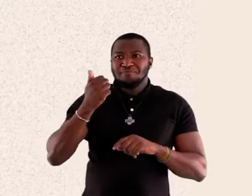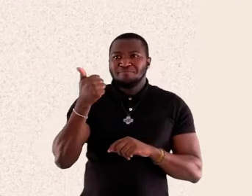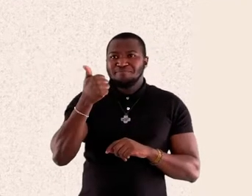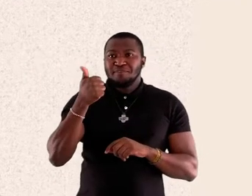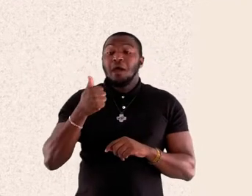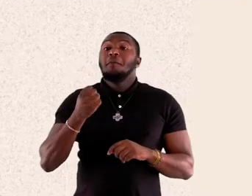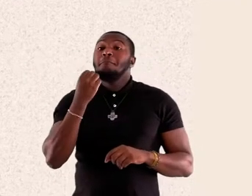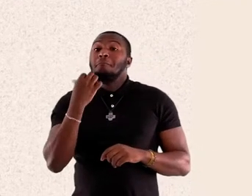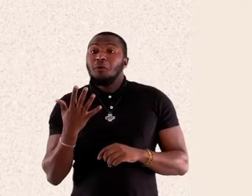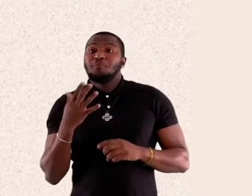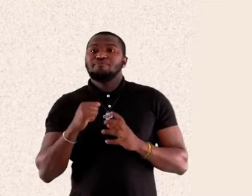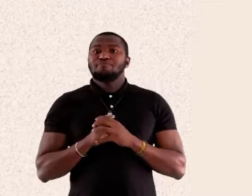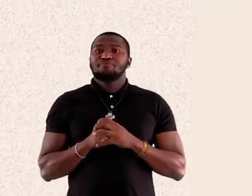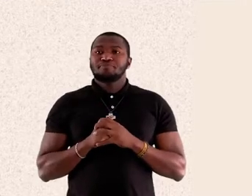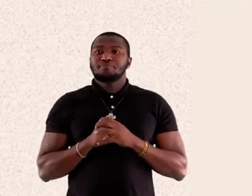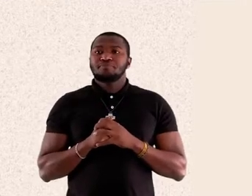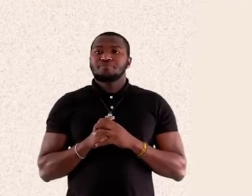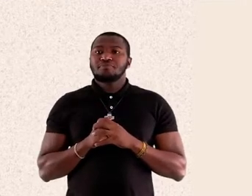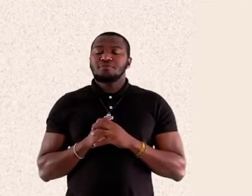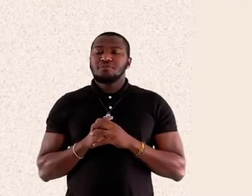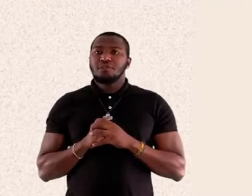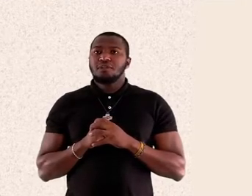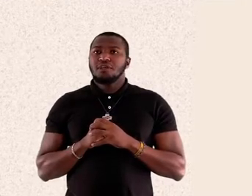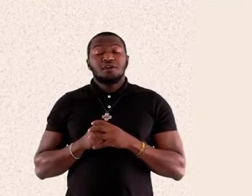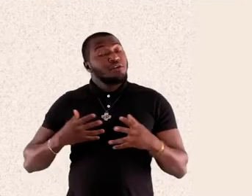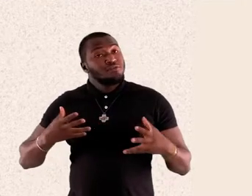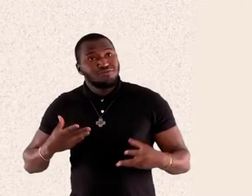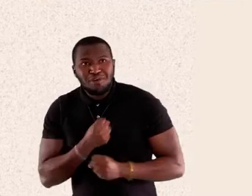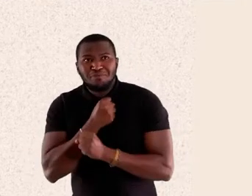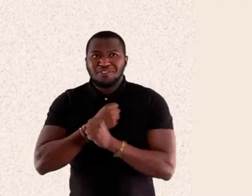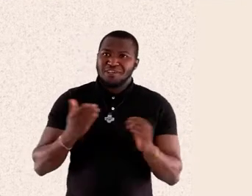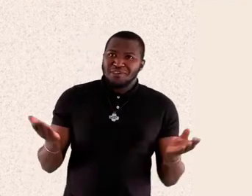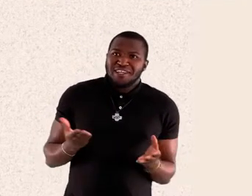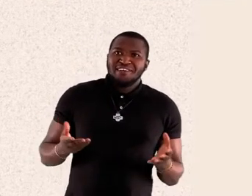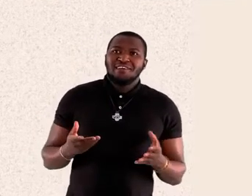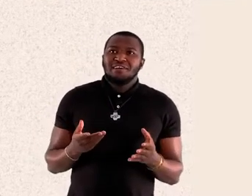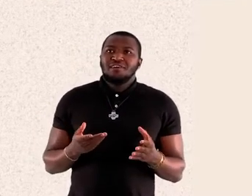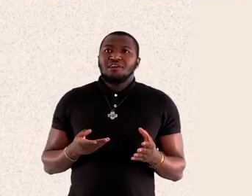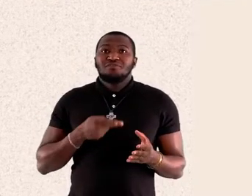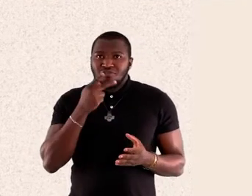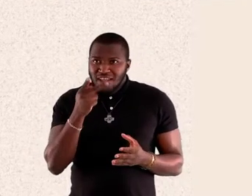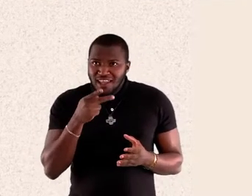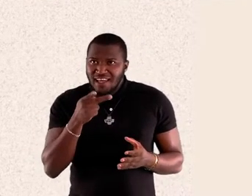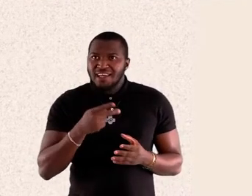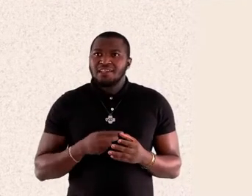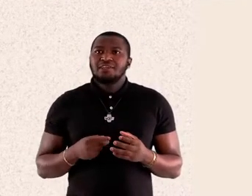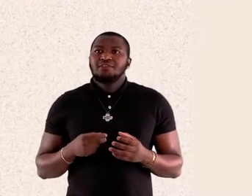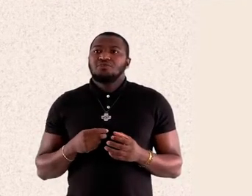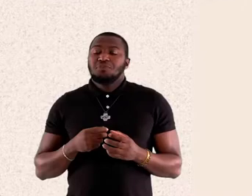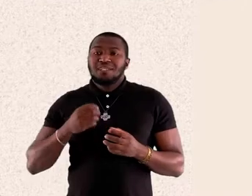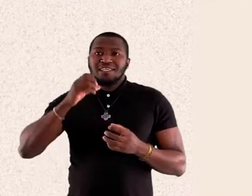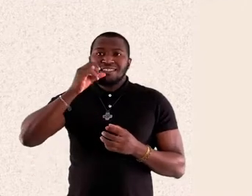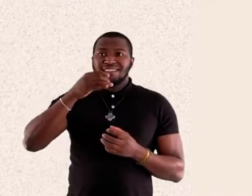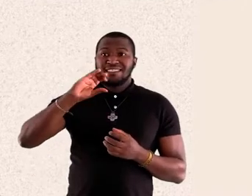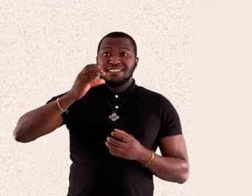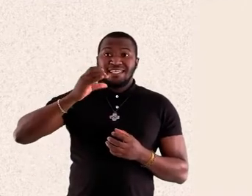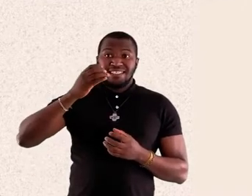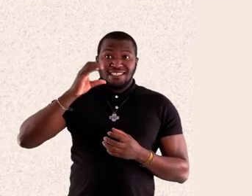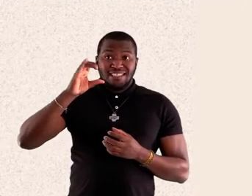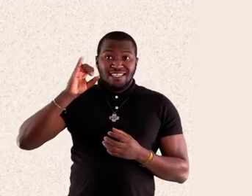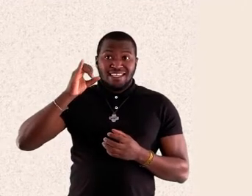bom vamos passar para uma parte mais científica né embora